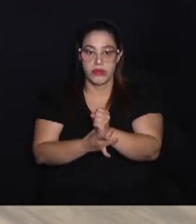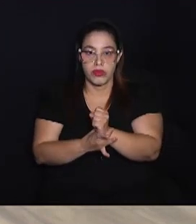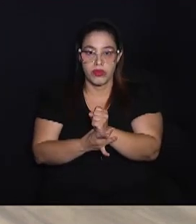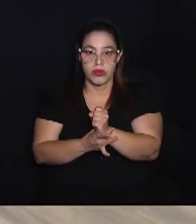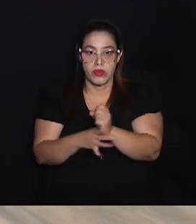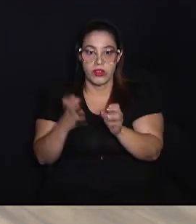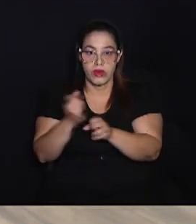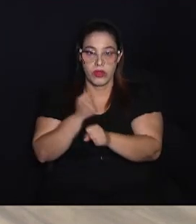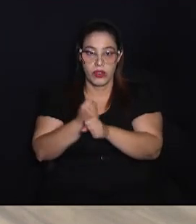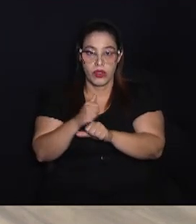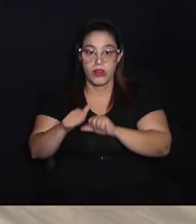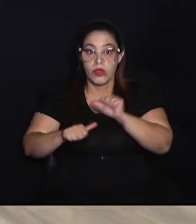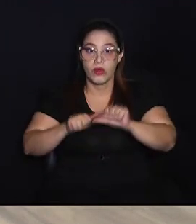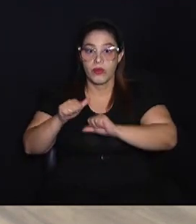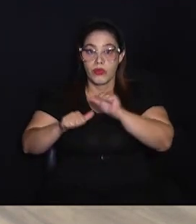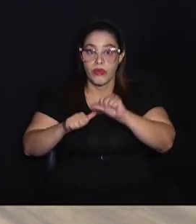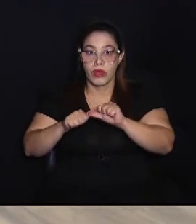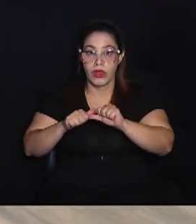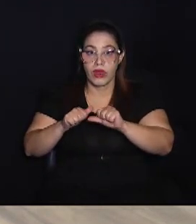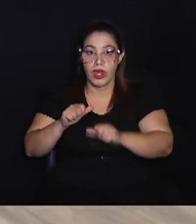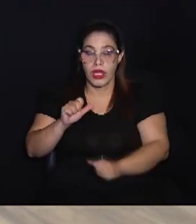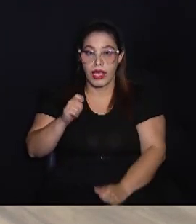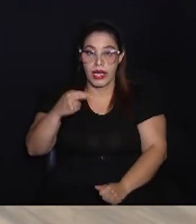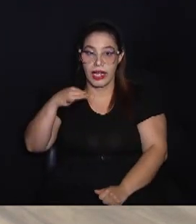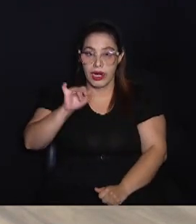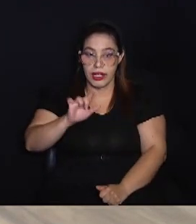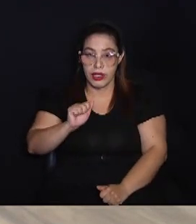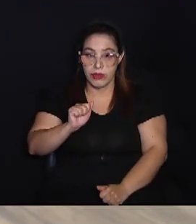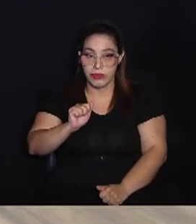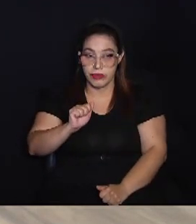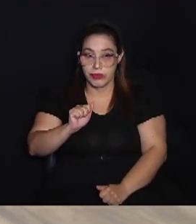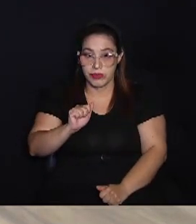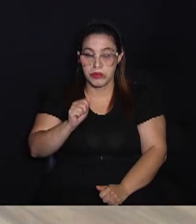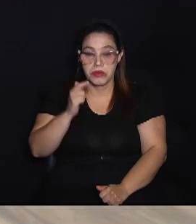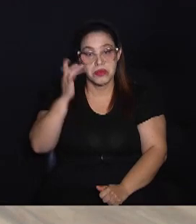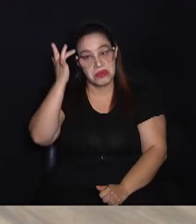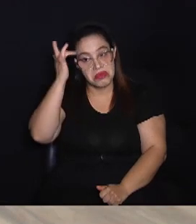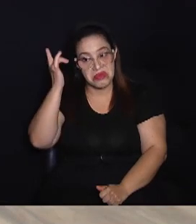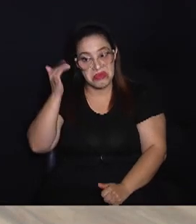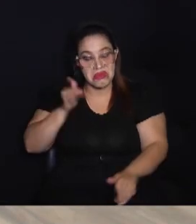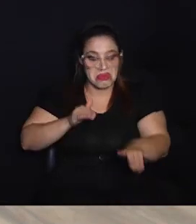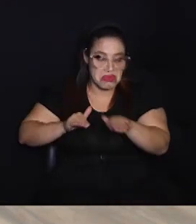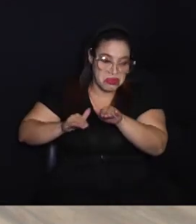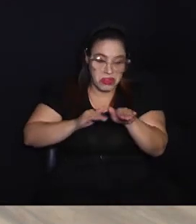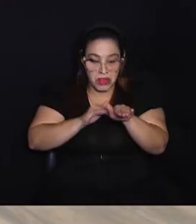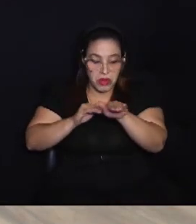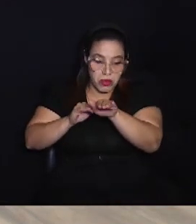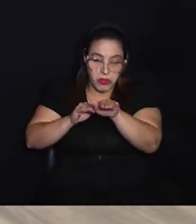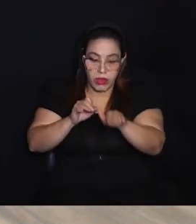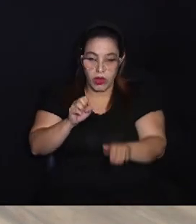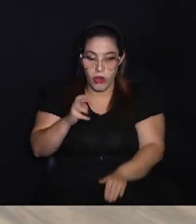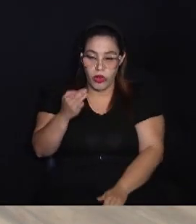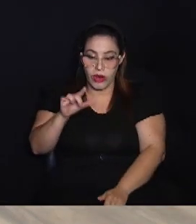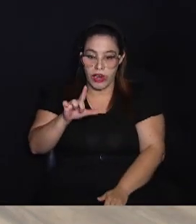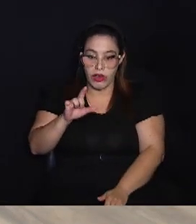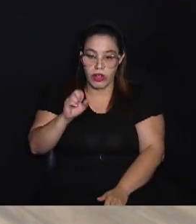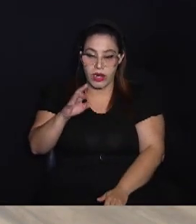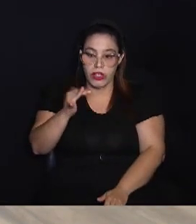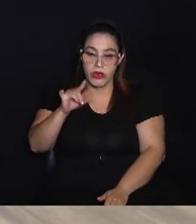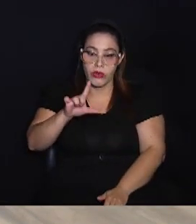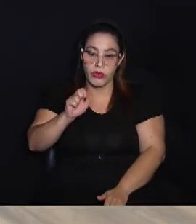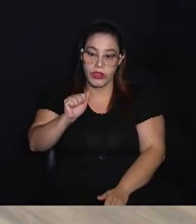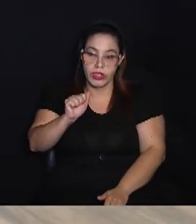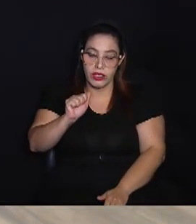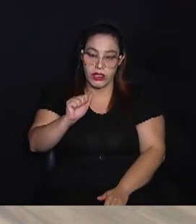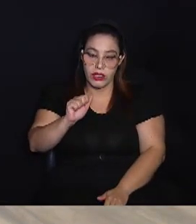de substituição de canaleta metálica. Então amanhã, se você transita aí na Coronel Silva Teles, na altura